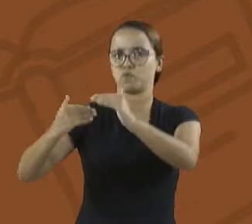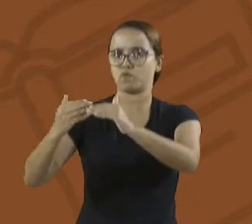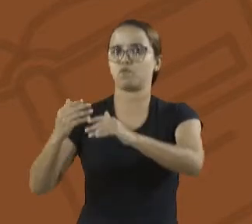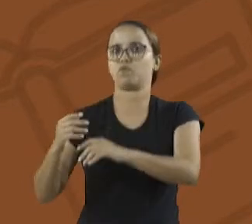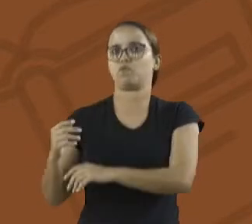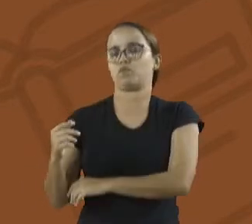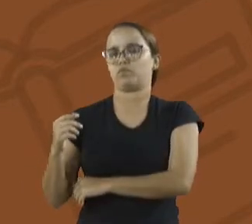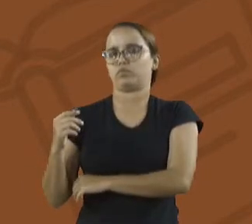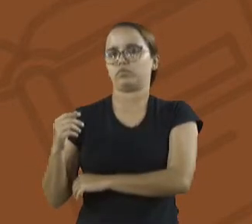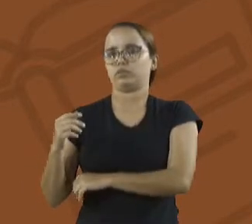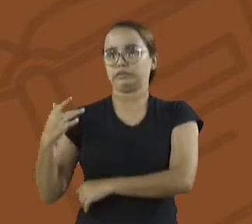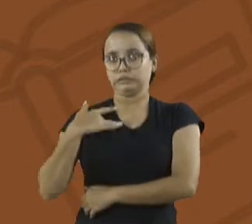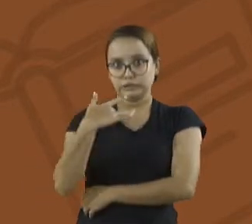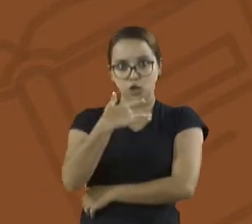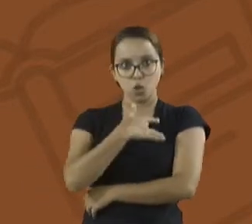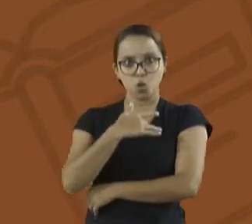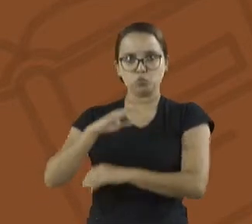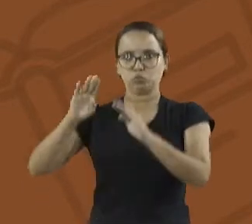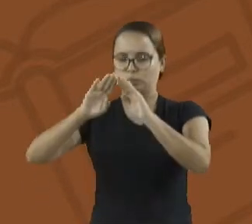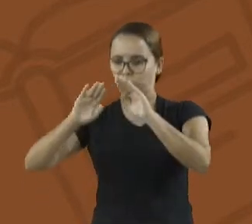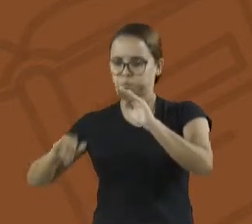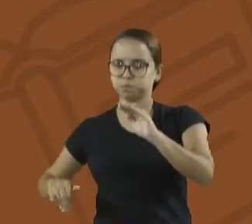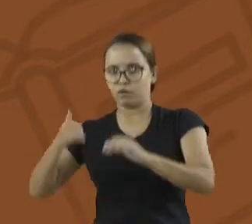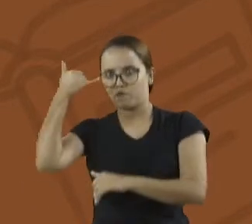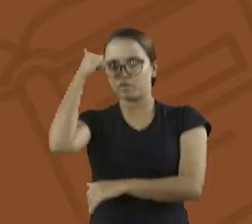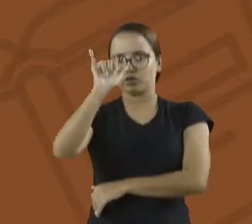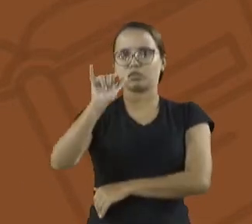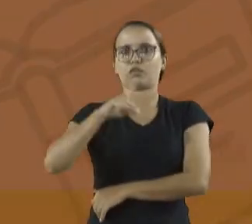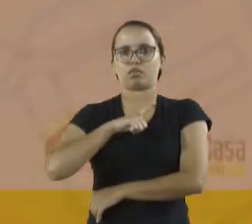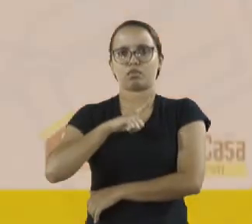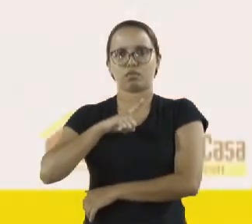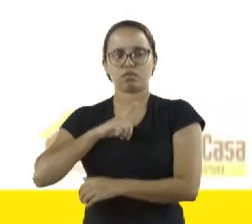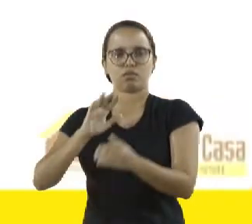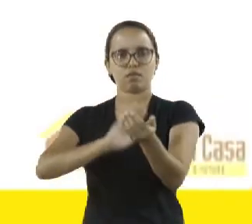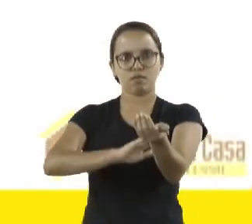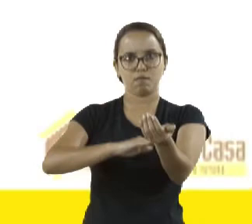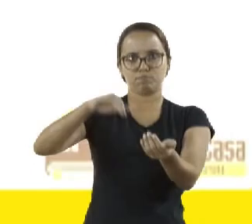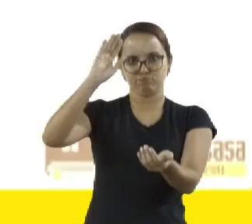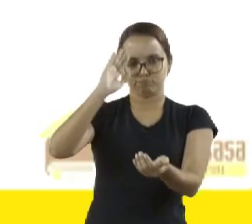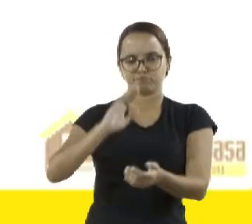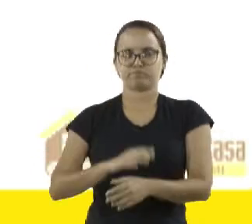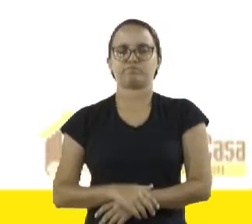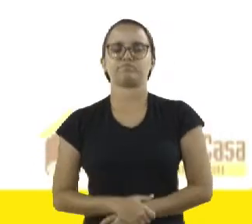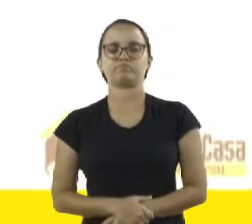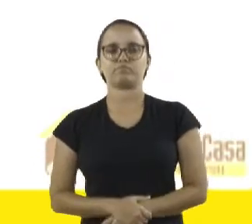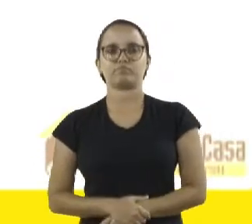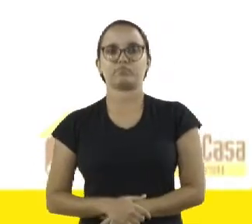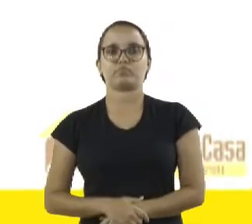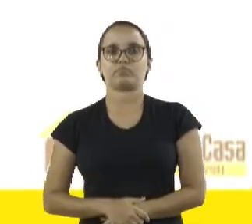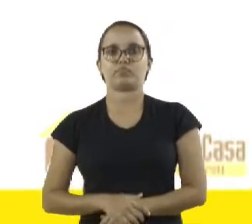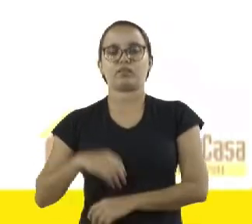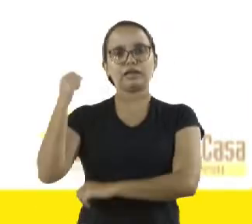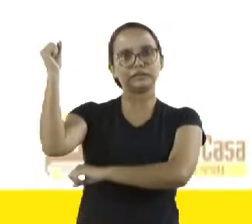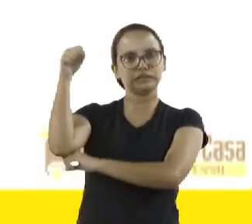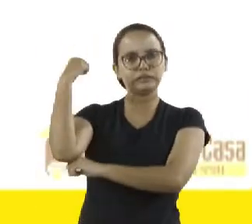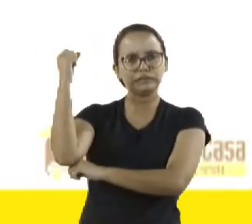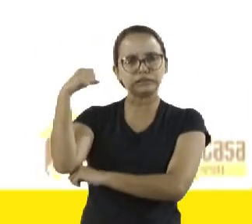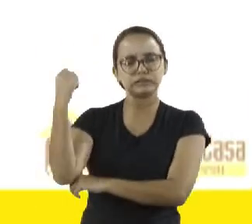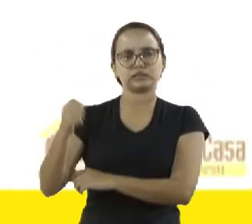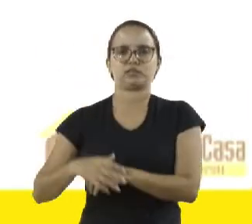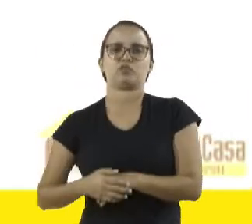diária, que é justamente o comportamento individual, o nosso estilo de vida, a atividade física, a